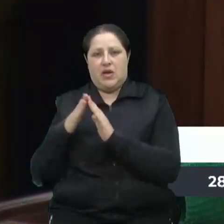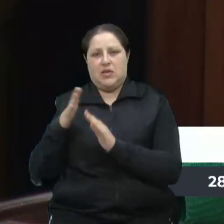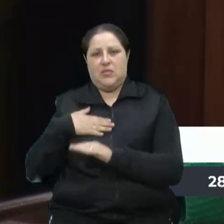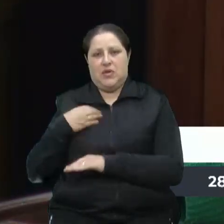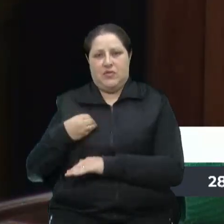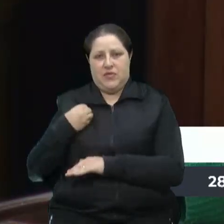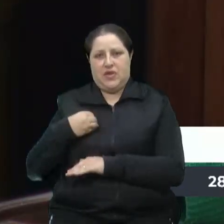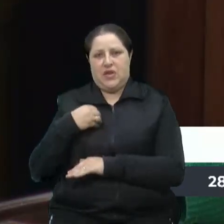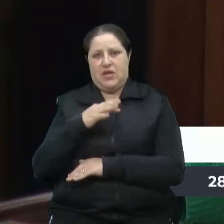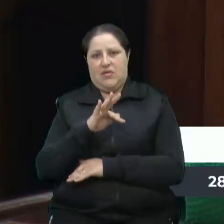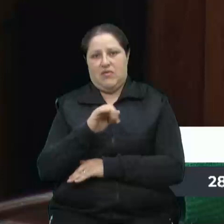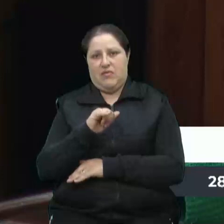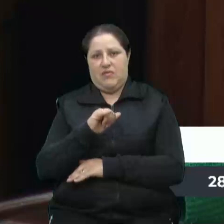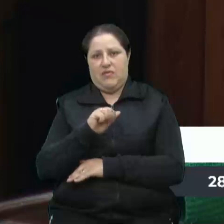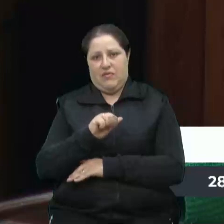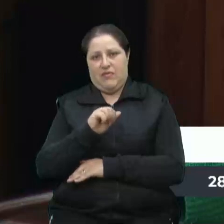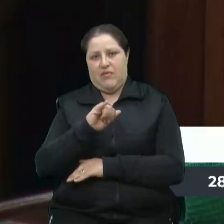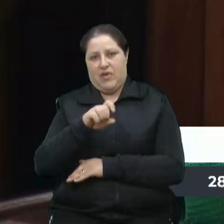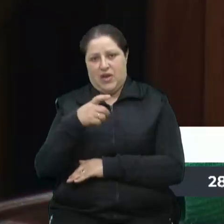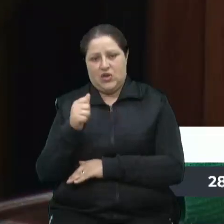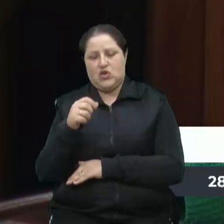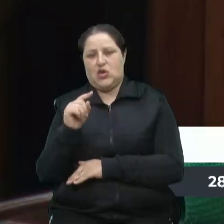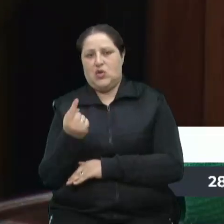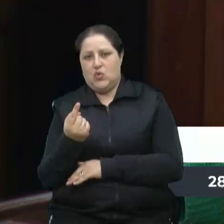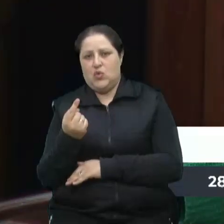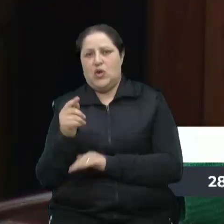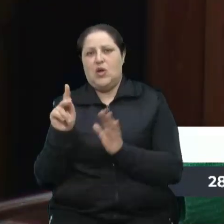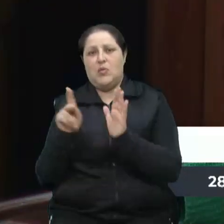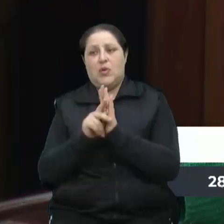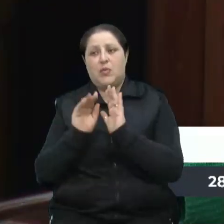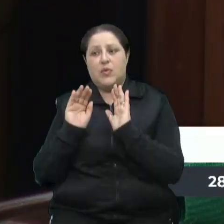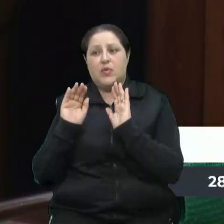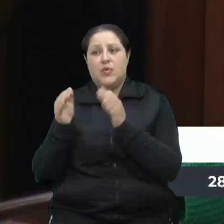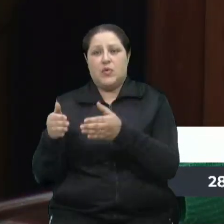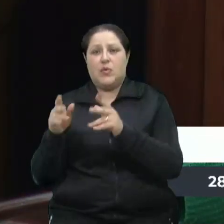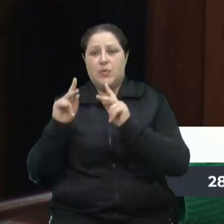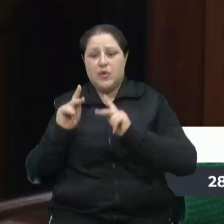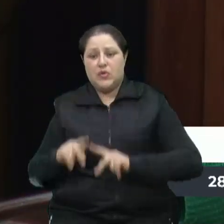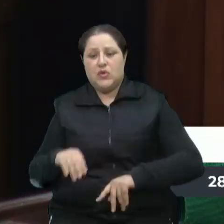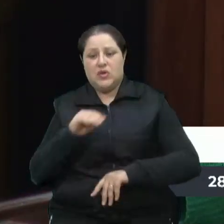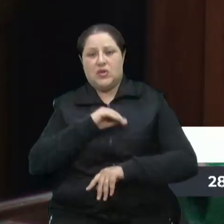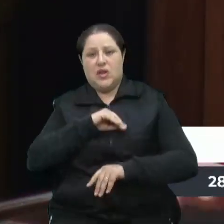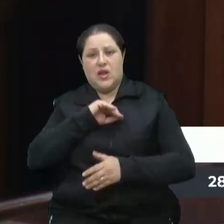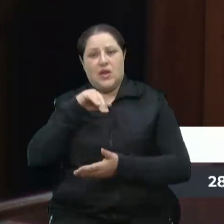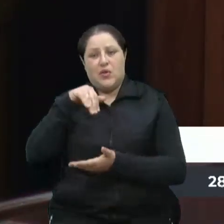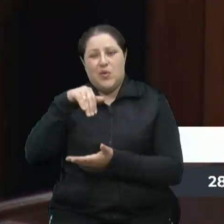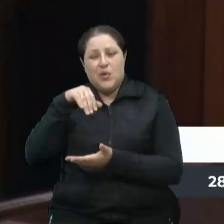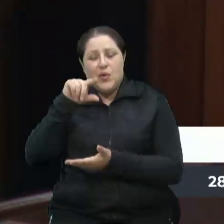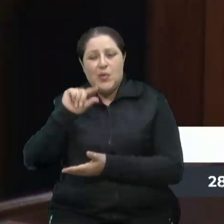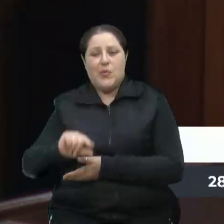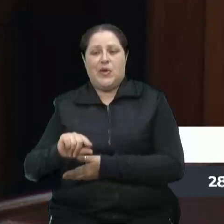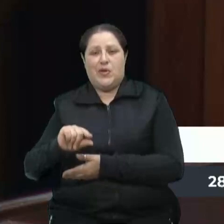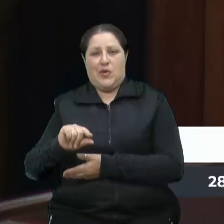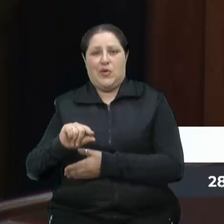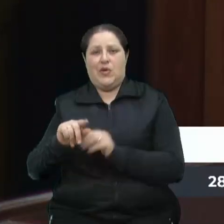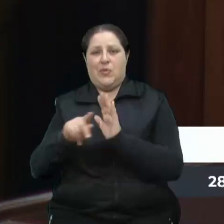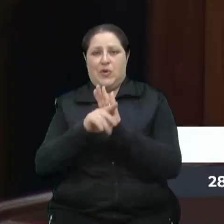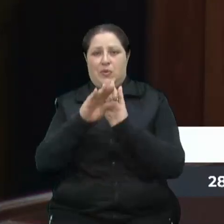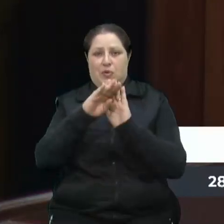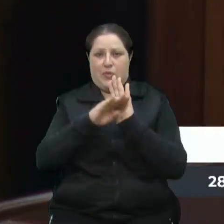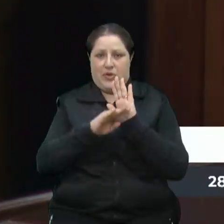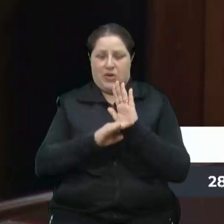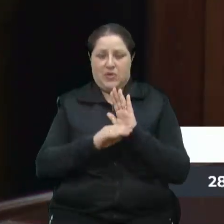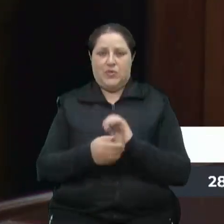a faixa destinada para as pessoas de mais baixa renda possível do programa.